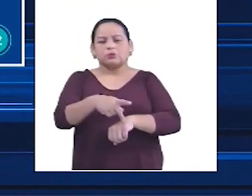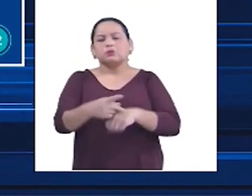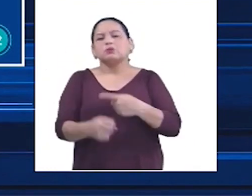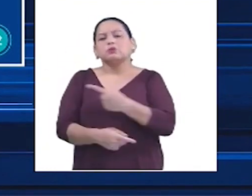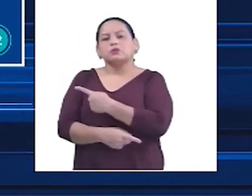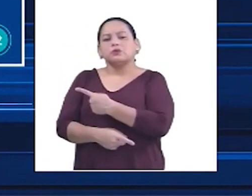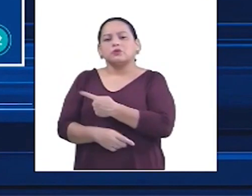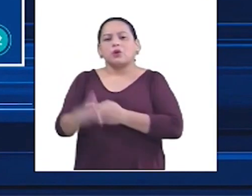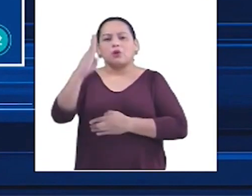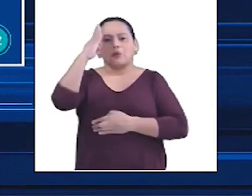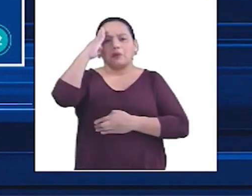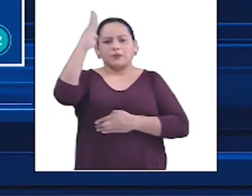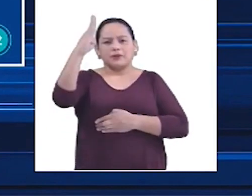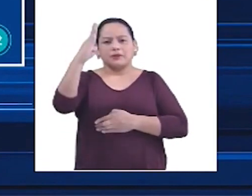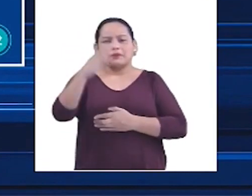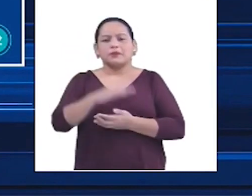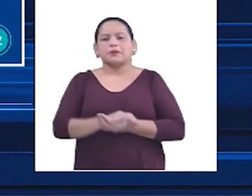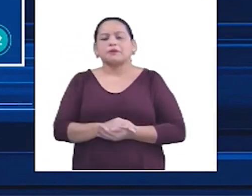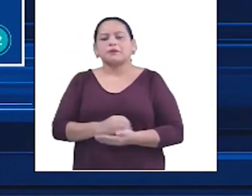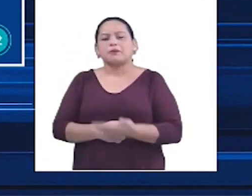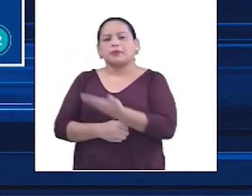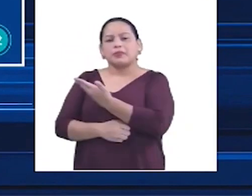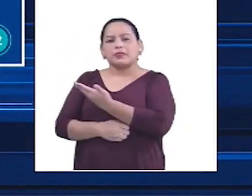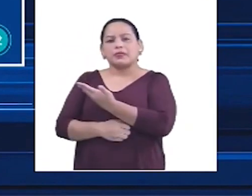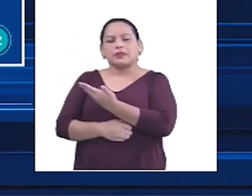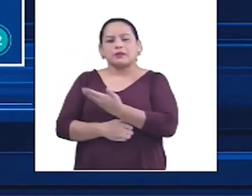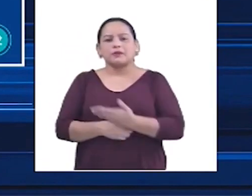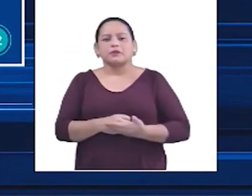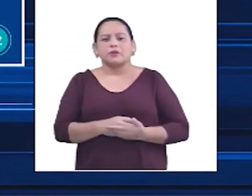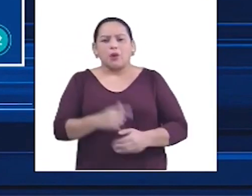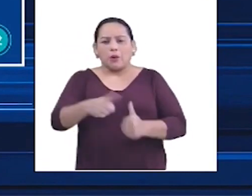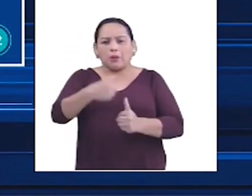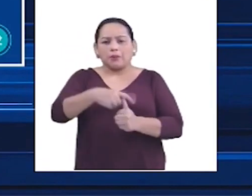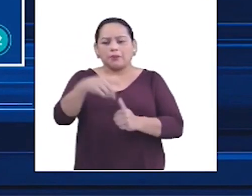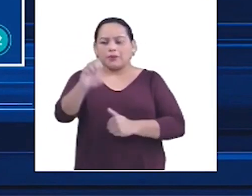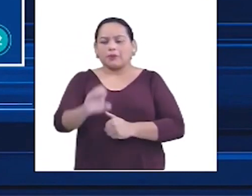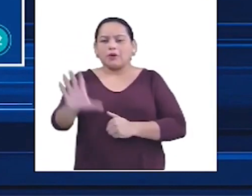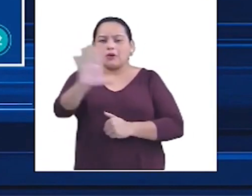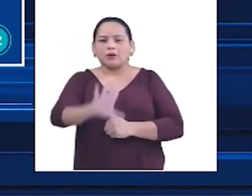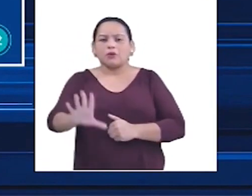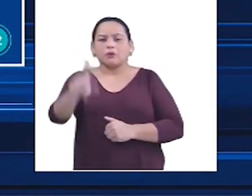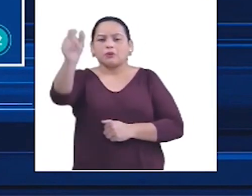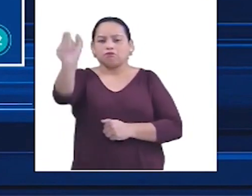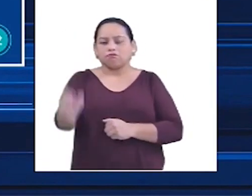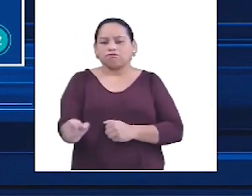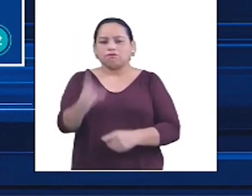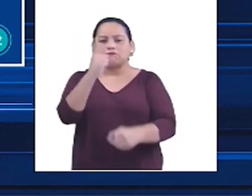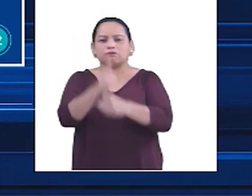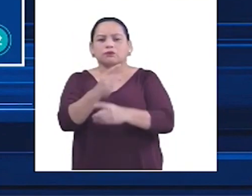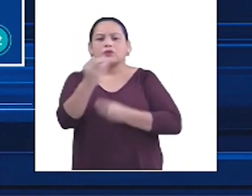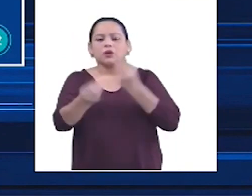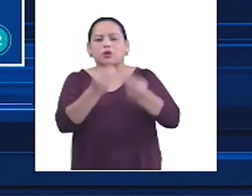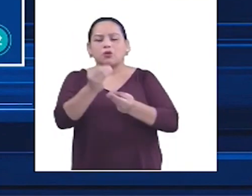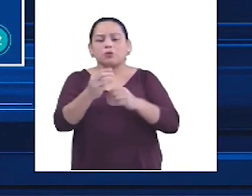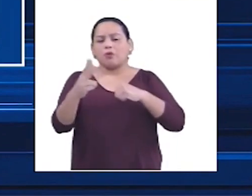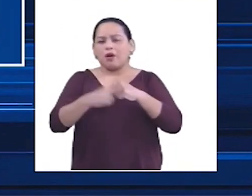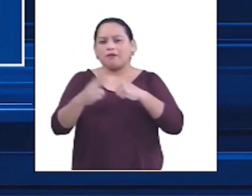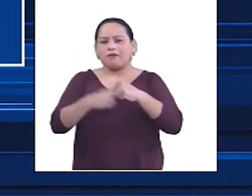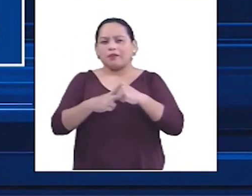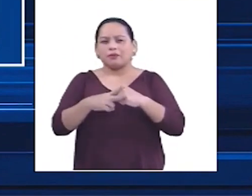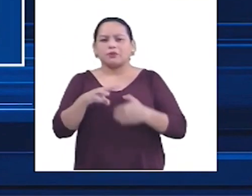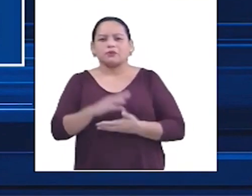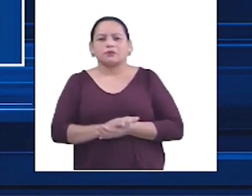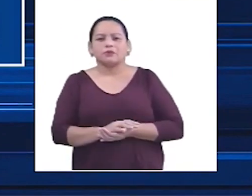o Cristóvão Colombo foi o primeiro europeu a avistar. A palavrinha, o verbo, né, to sight,